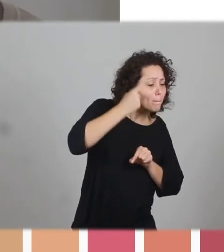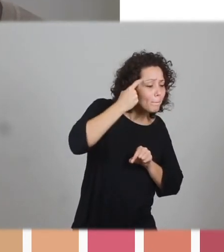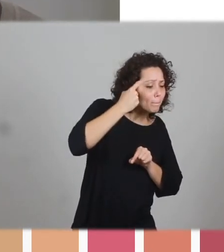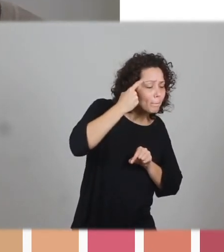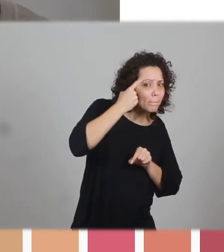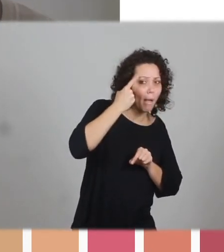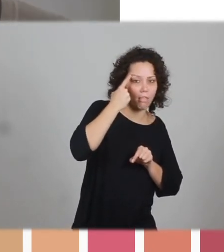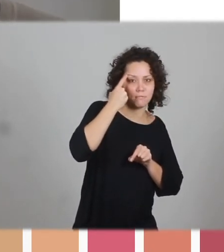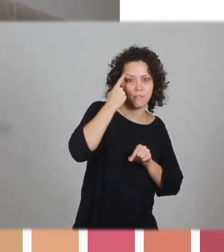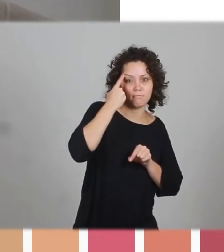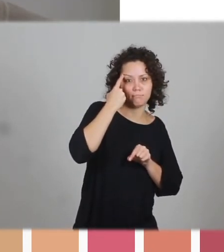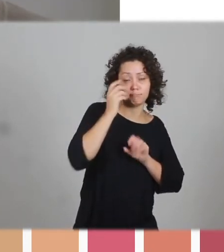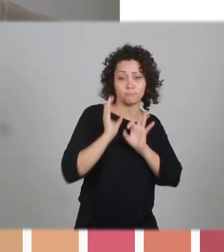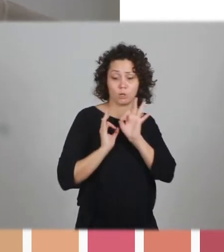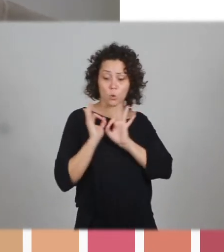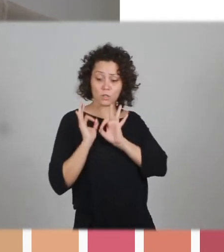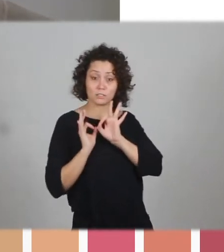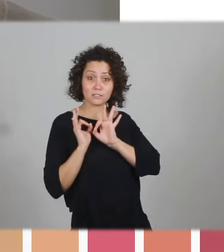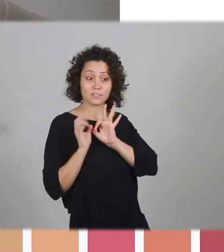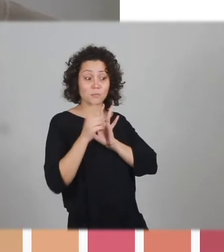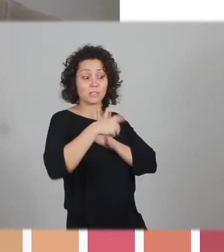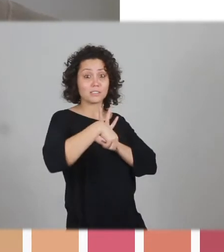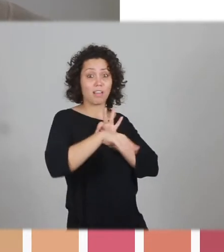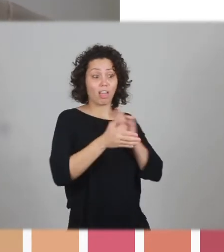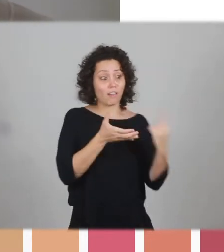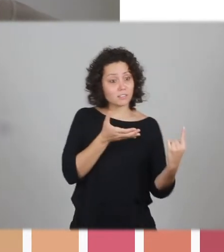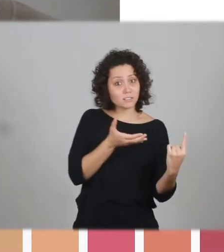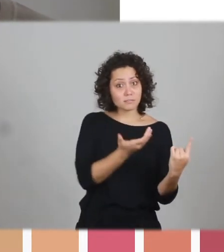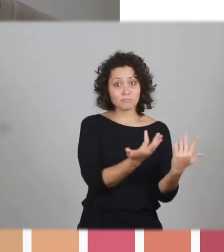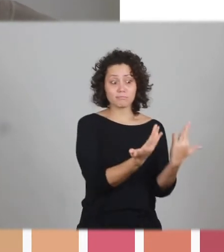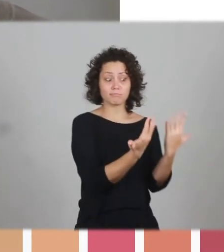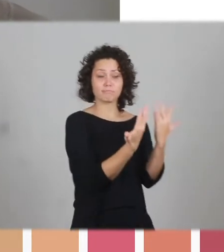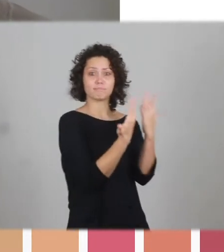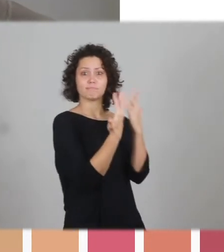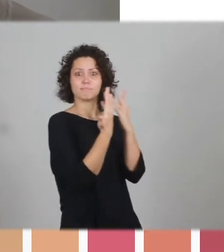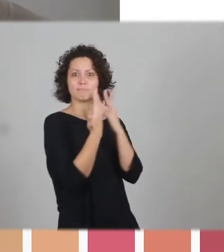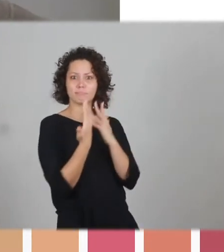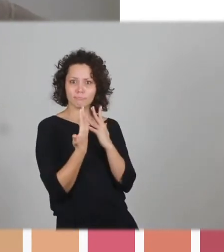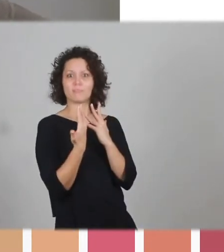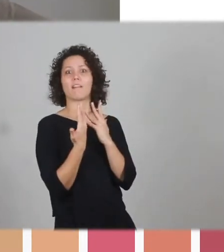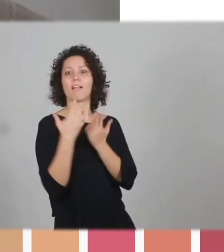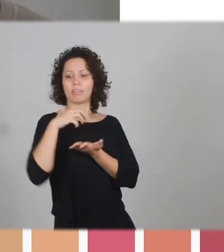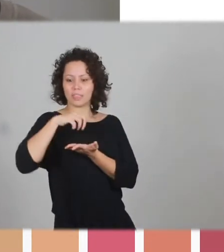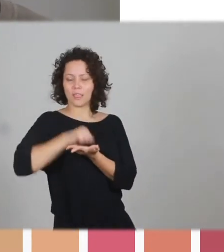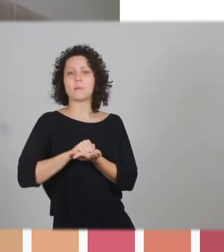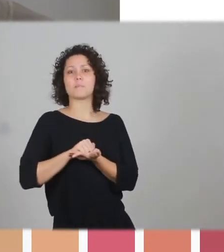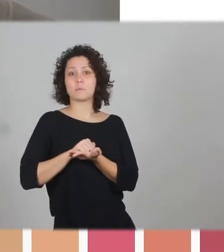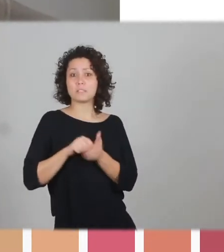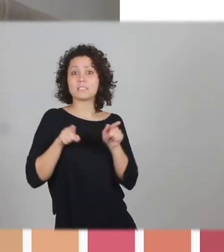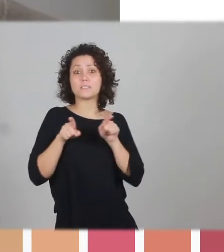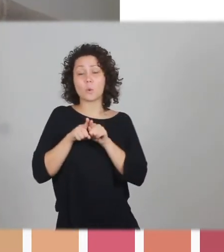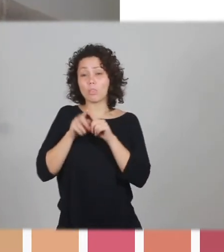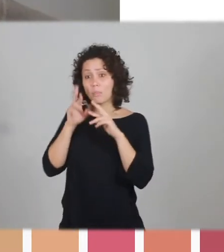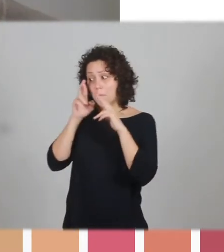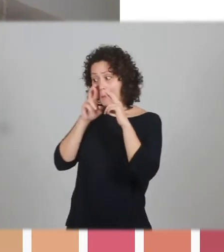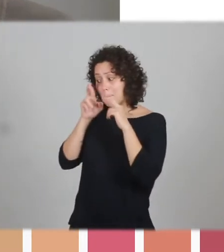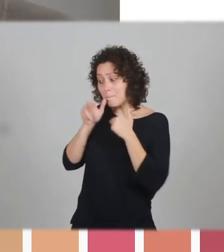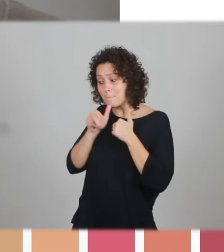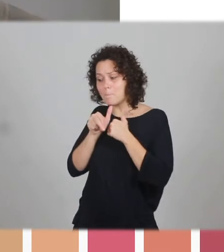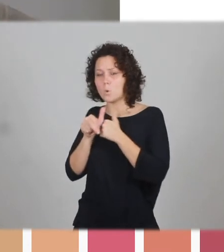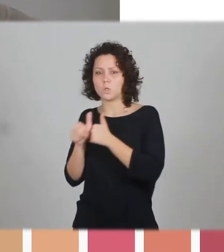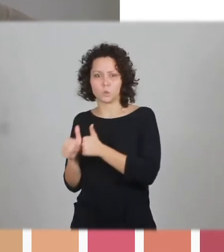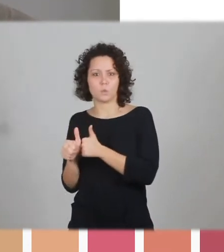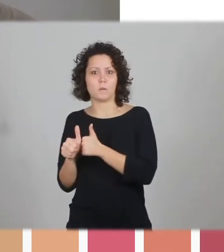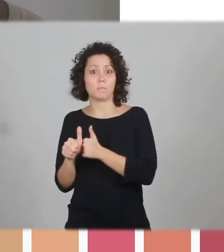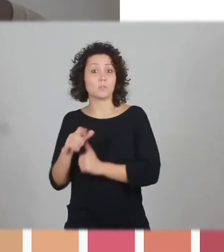eles participem de todo o seu processo de implementação e de todo o seu processo de monitoramento, né? A gente tem experiências muito significativas,